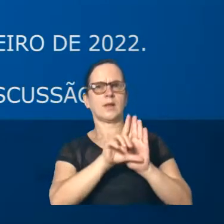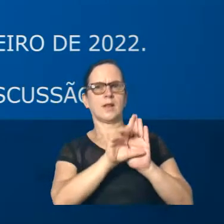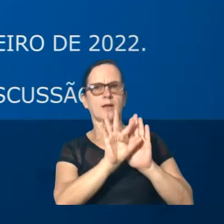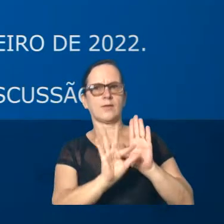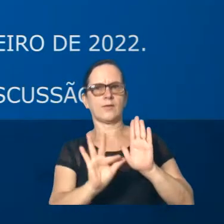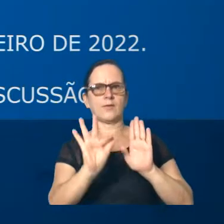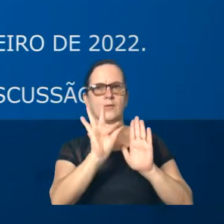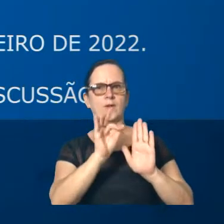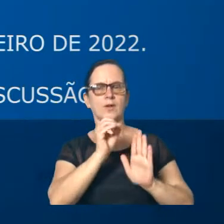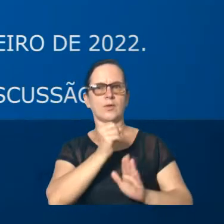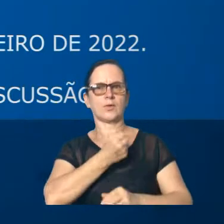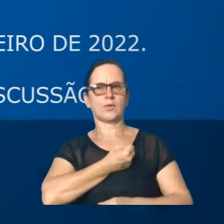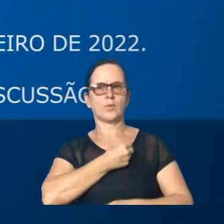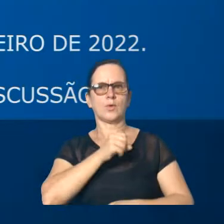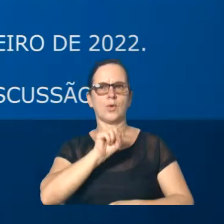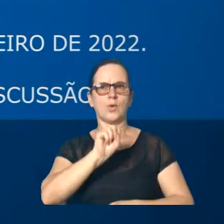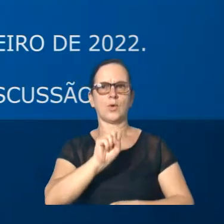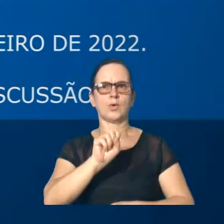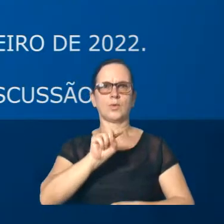número